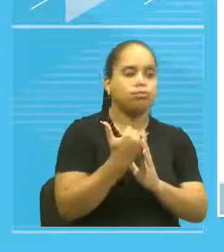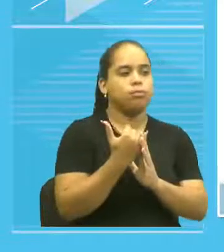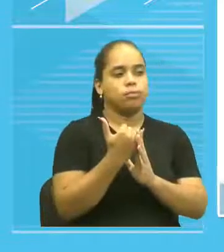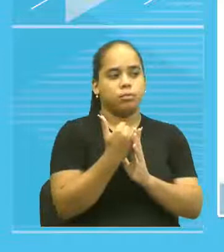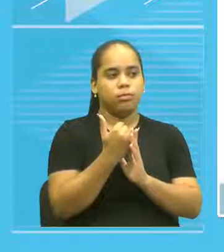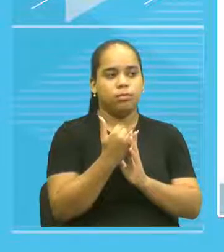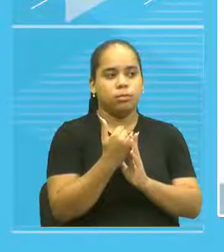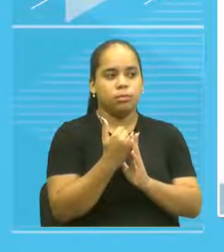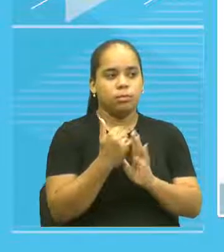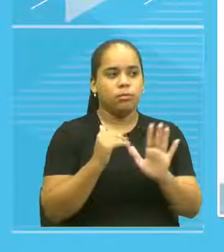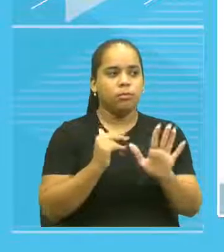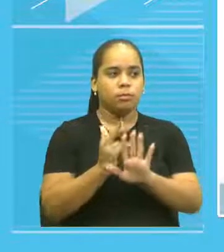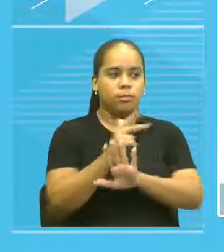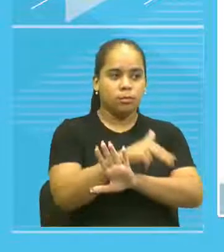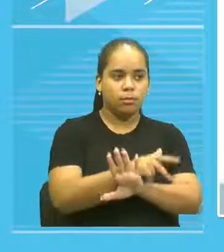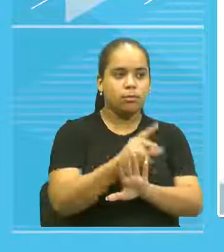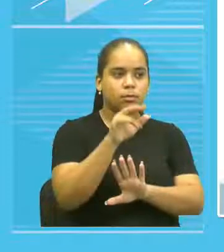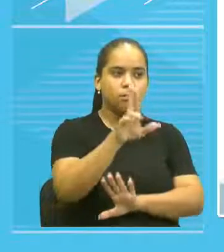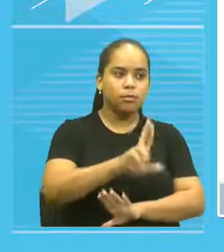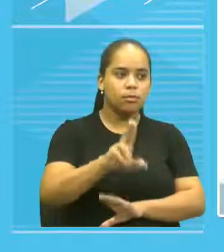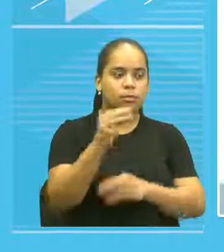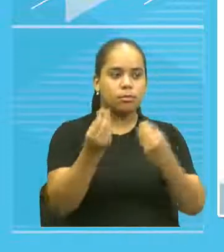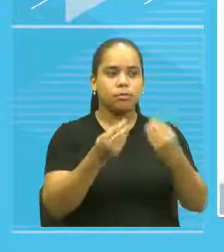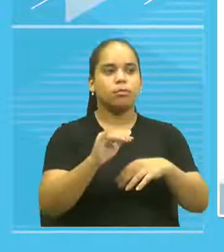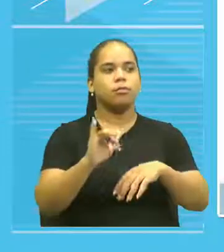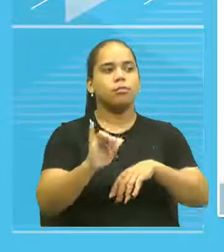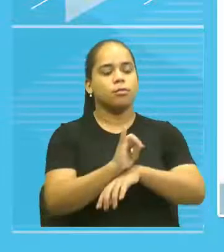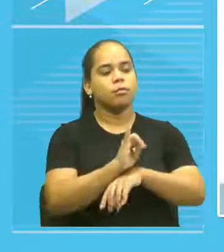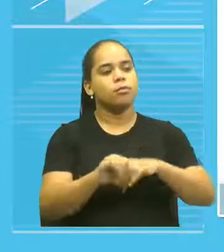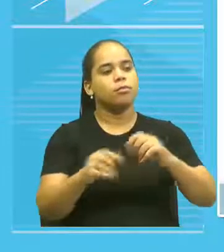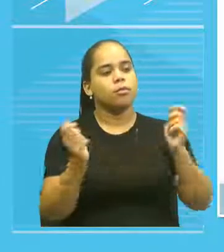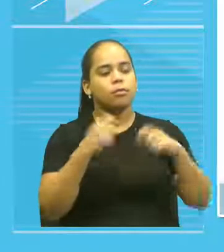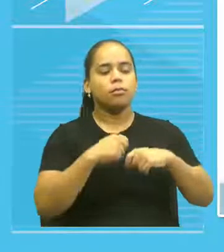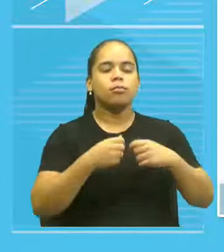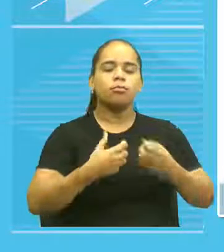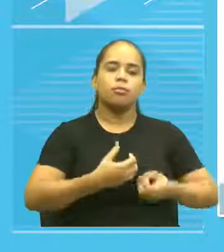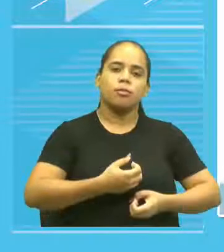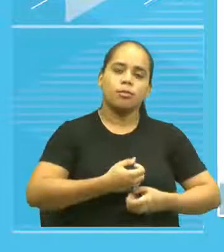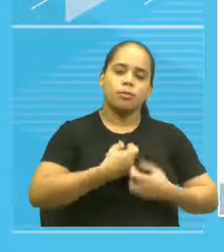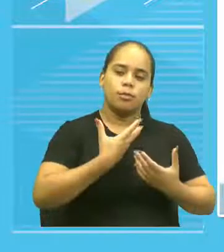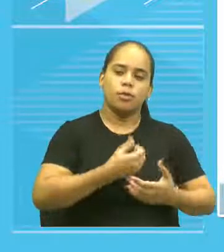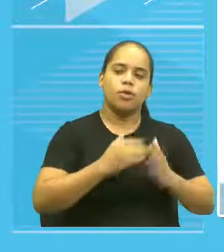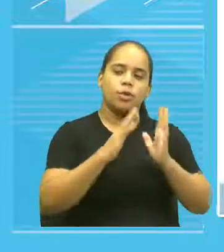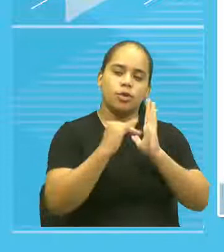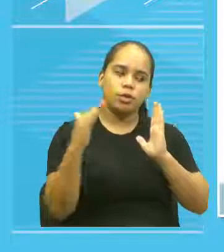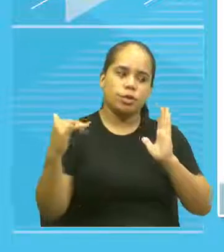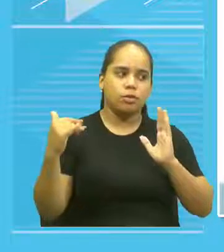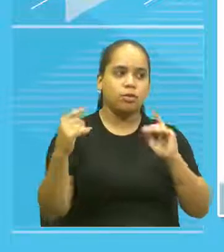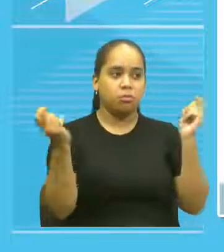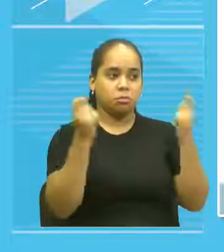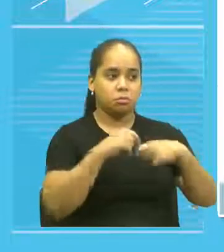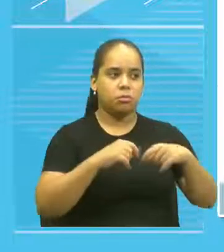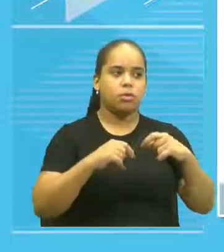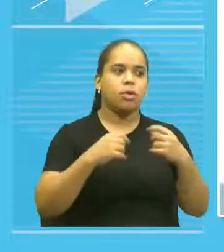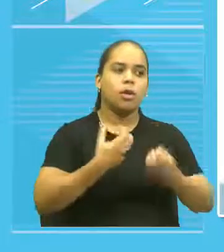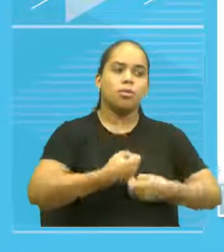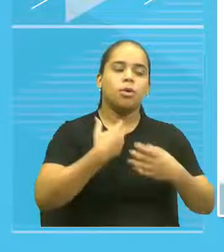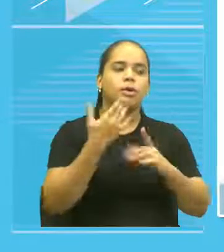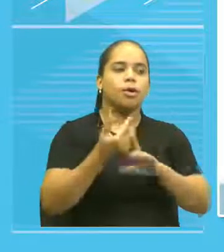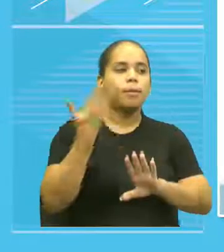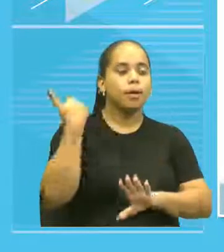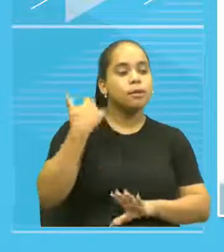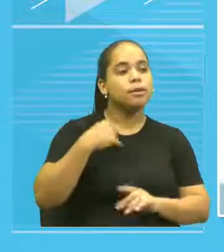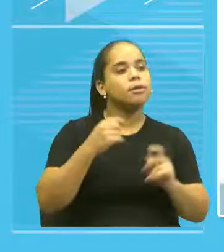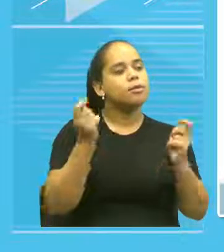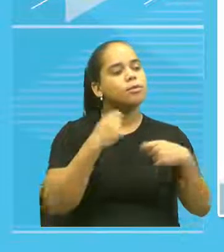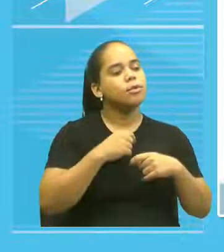Beleza aliteração é usada como recurso de estilo em poesia que possibilitem certas coisinhas